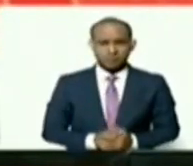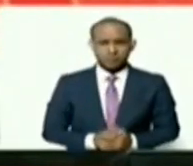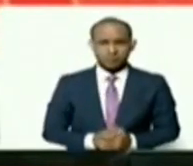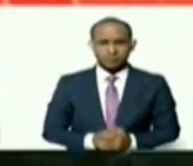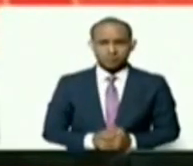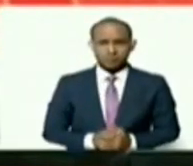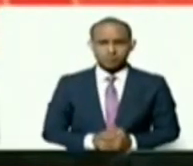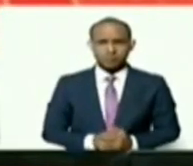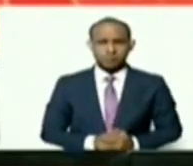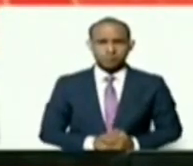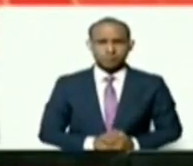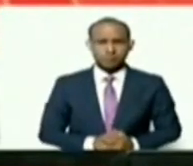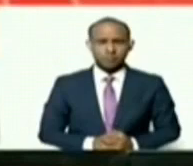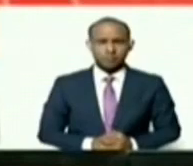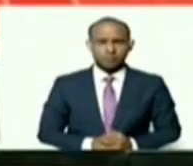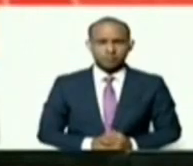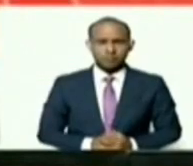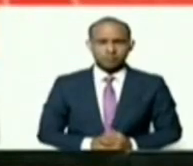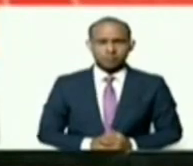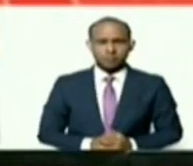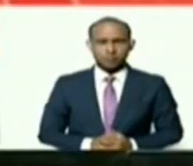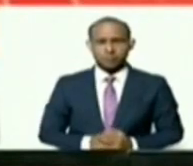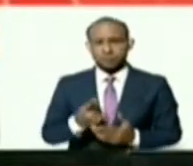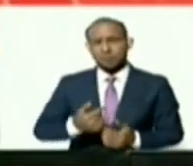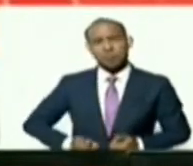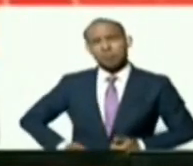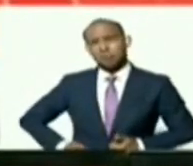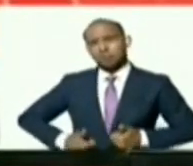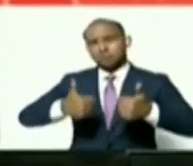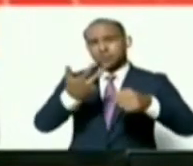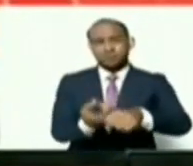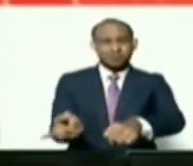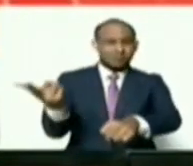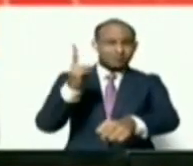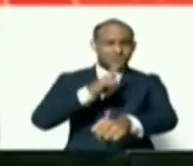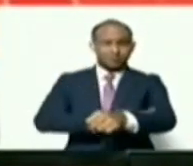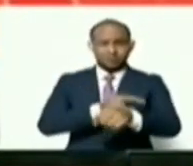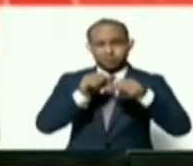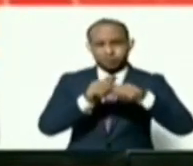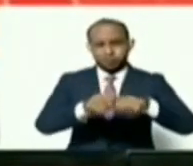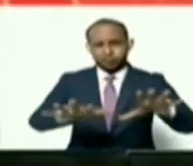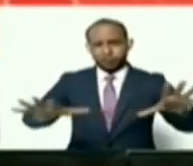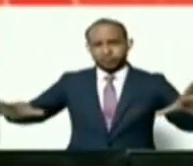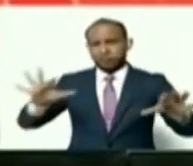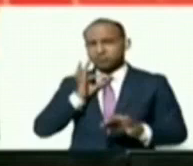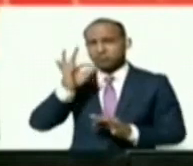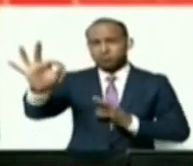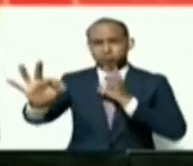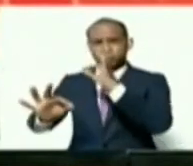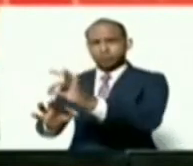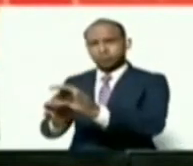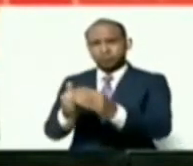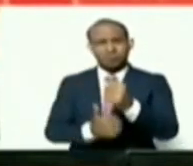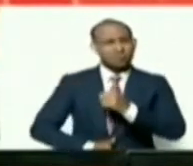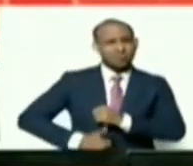chinesa sinopharm maduro finalizou afirmando que calculou o mês de abril com um mês da expansão da vacinação e disse que espera